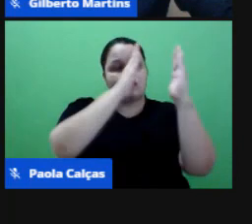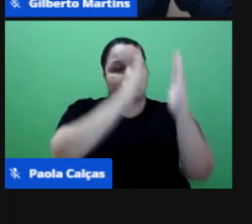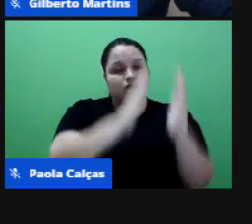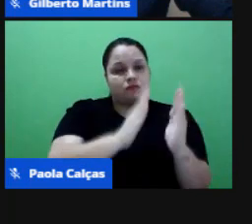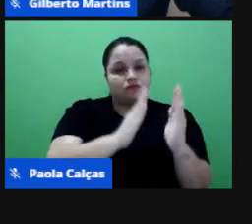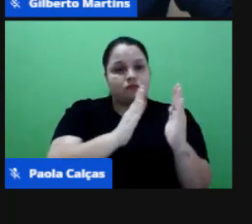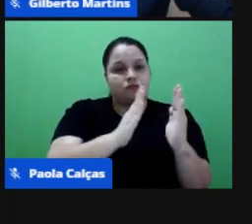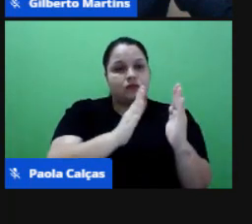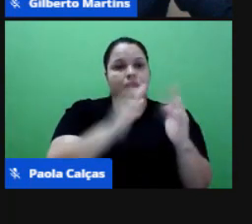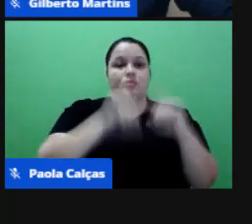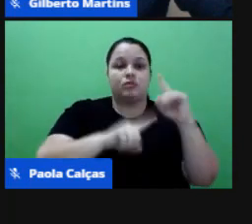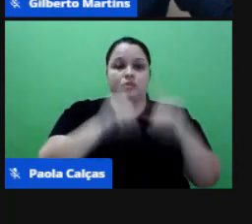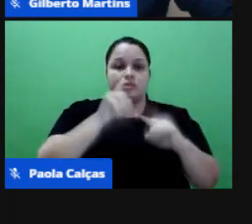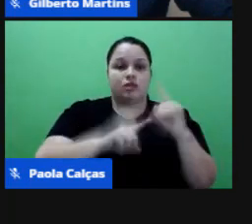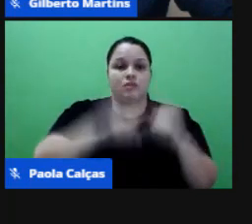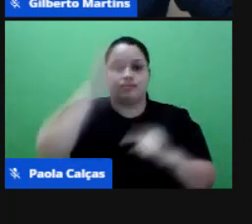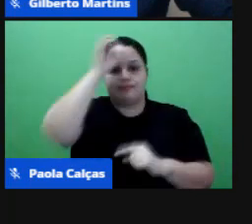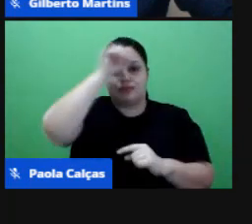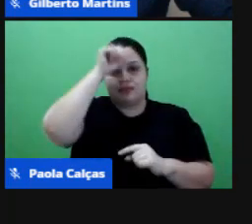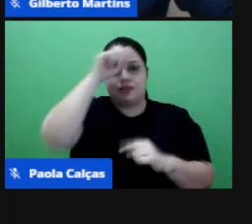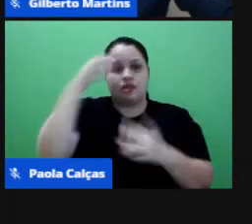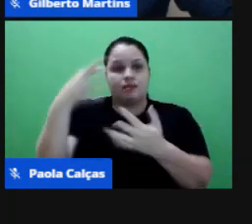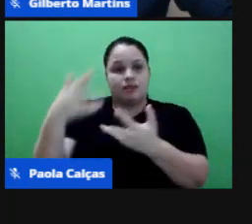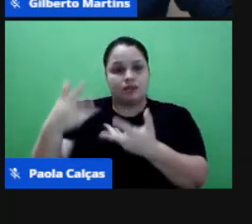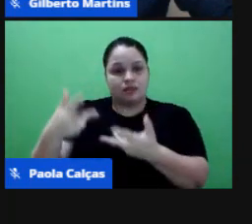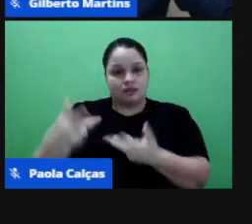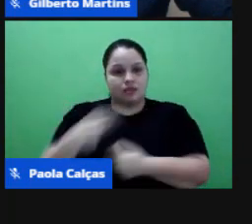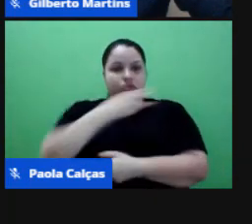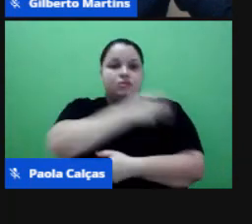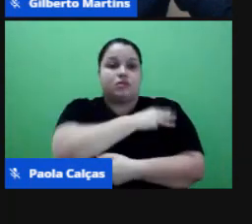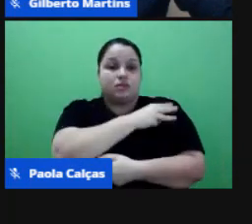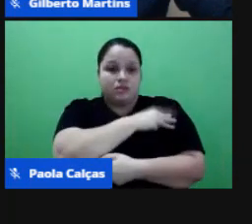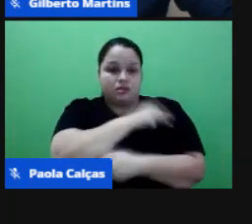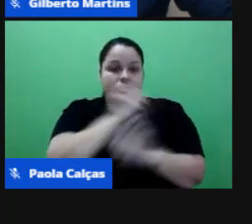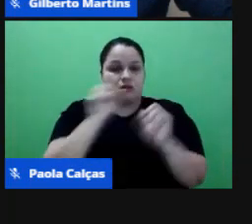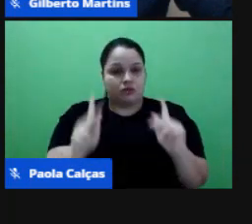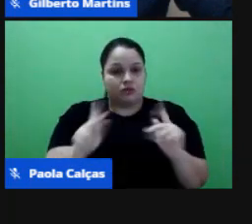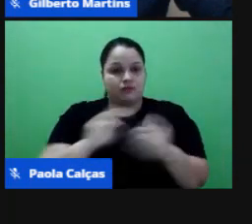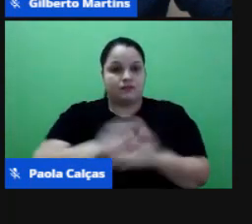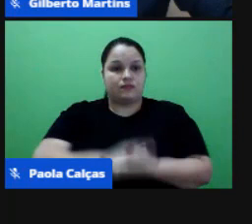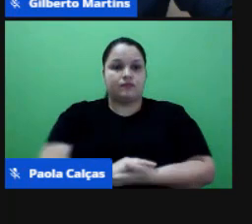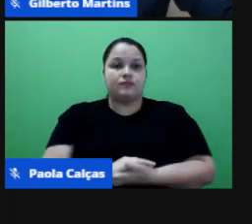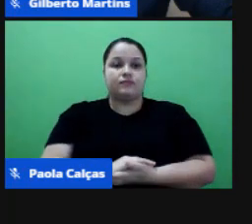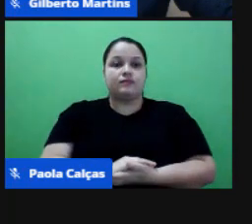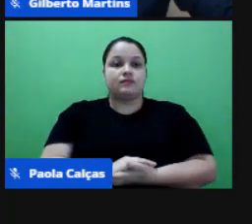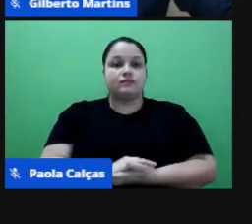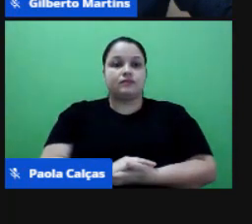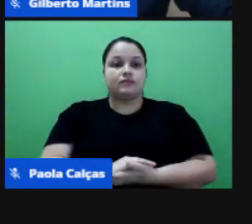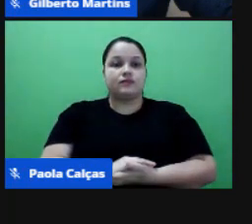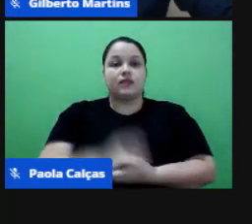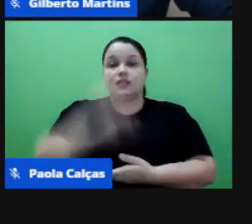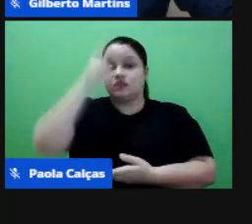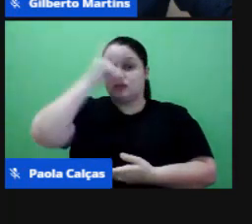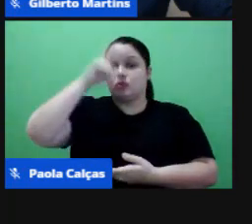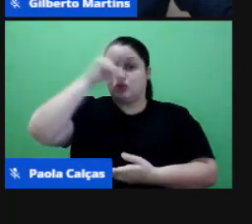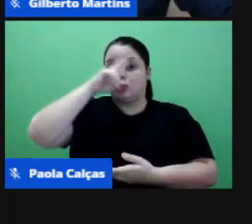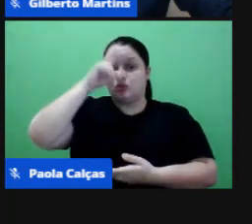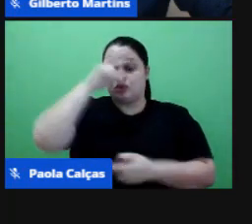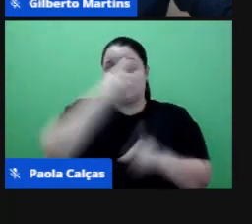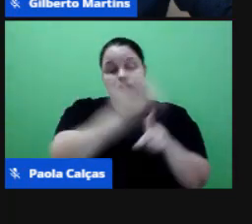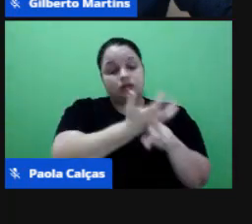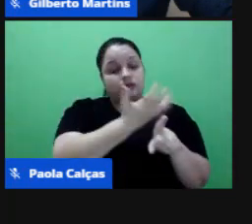o objeto de conhecimento ou habilidade indicada do terceiro ano, ok? No caso da história, nós temos